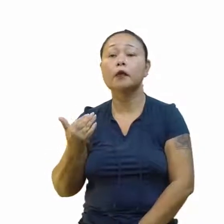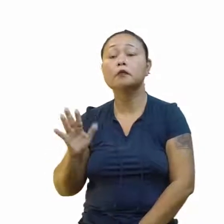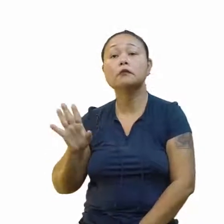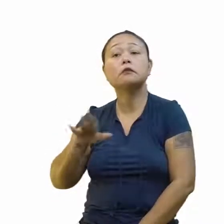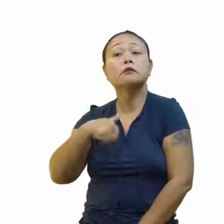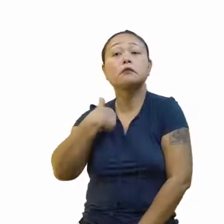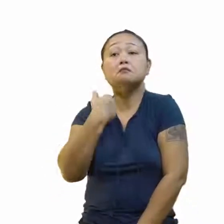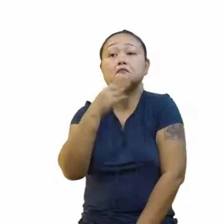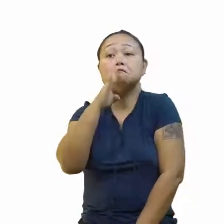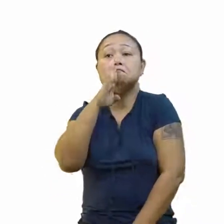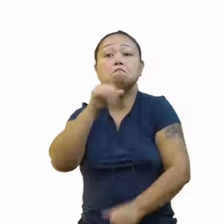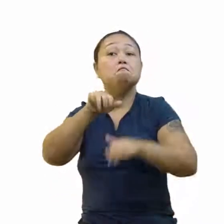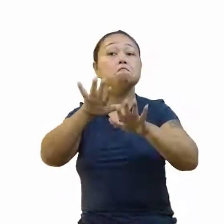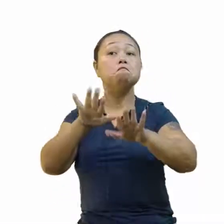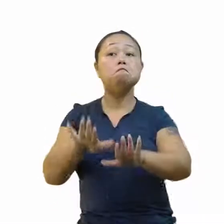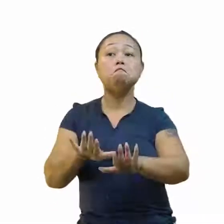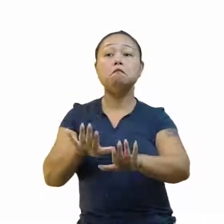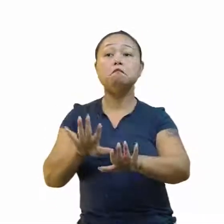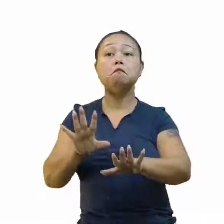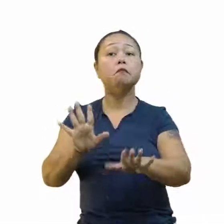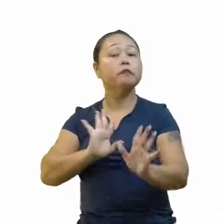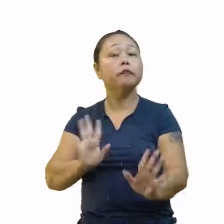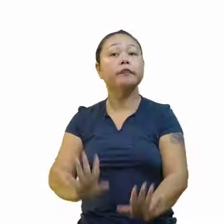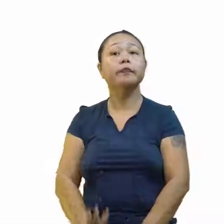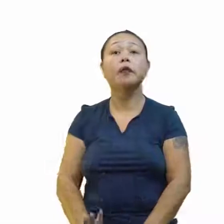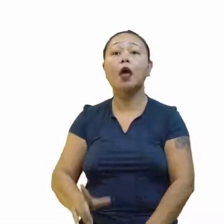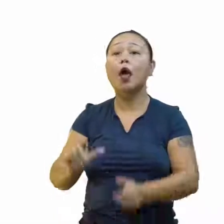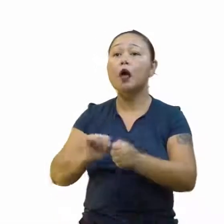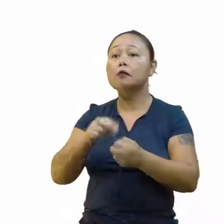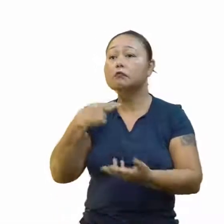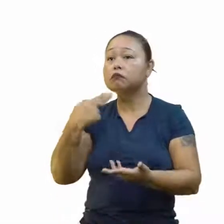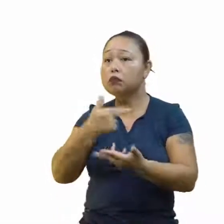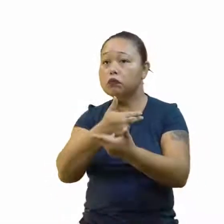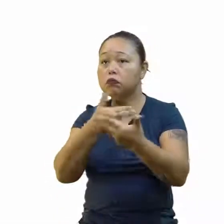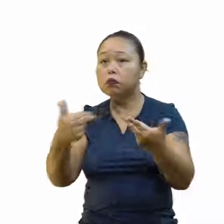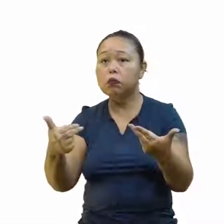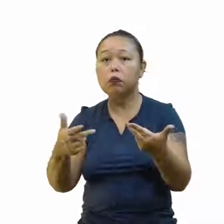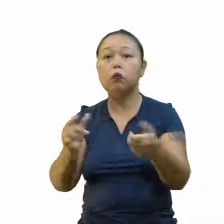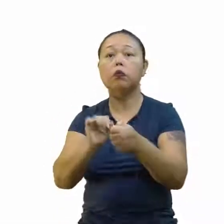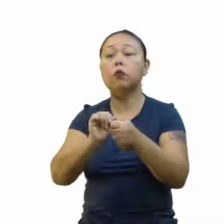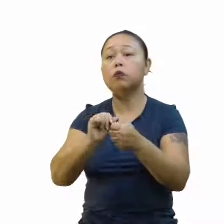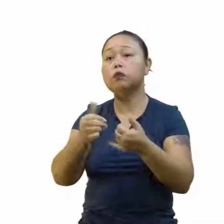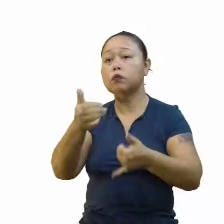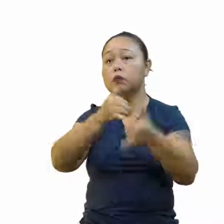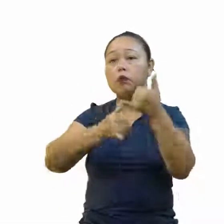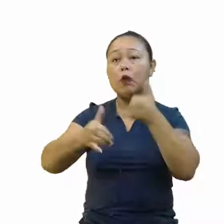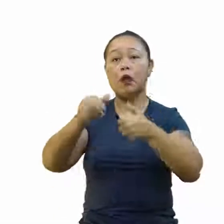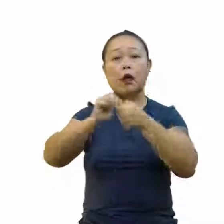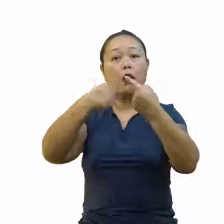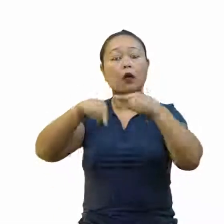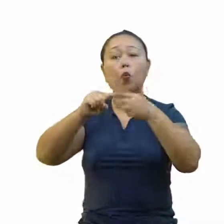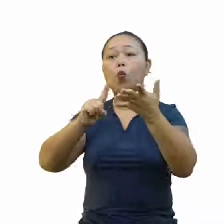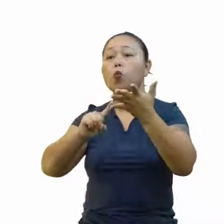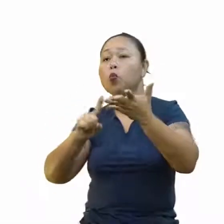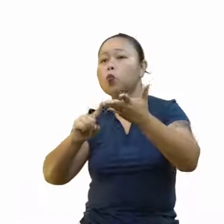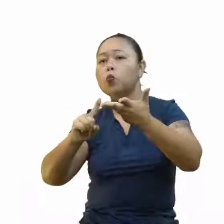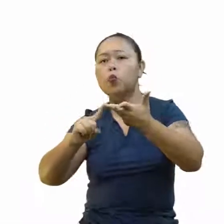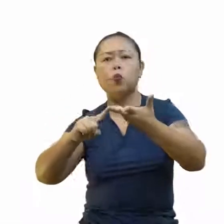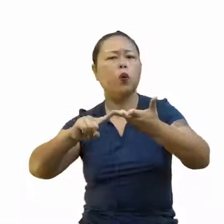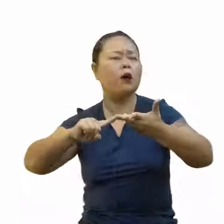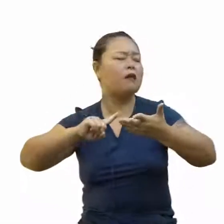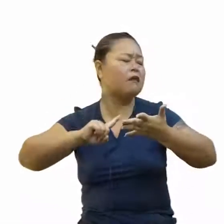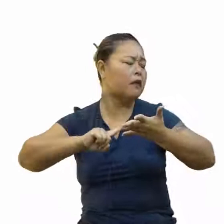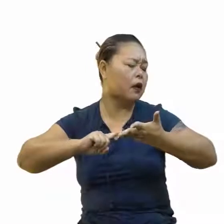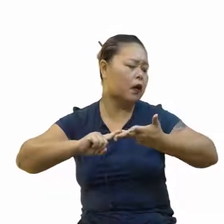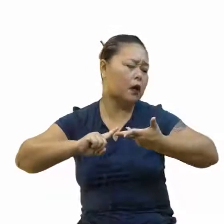o sedentarismo, tabagismo, alcoolismo, entre outros, porque são vários